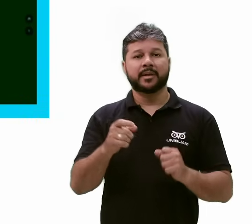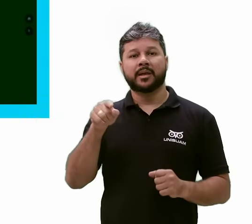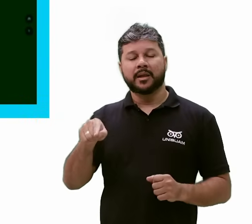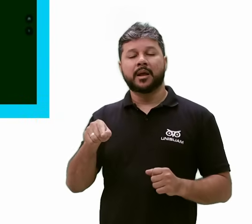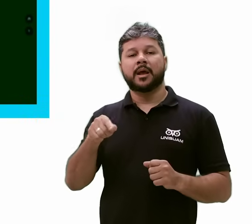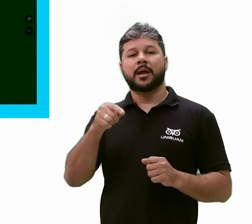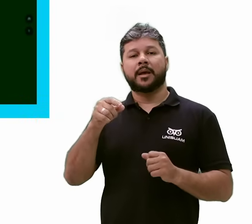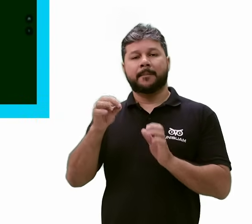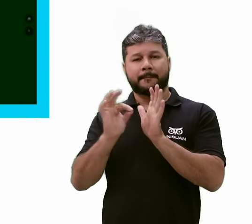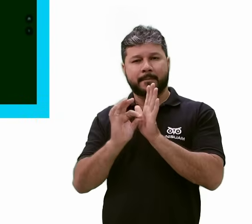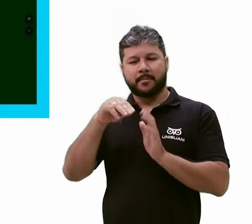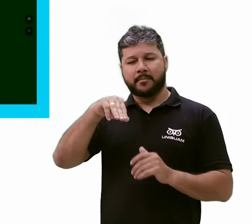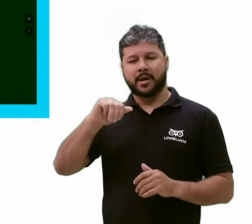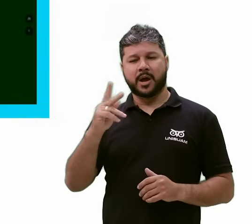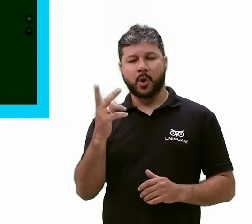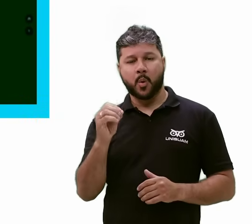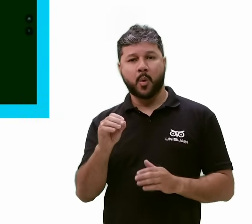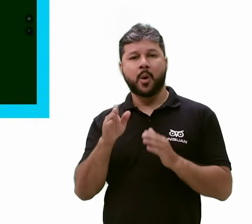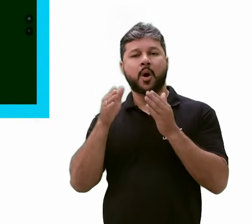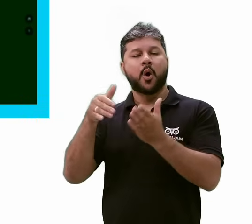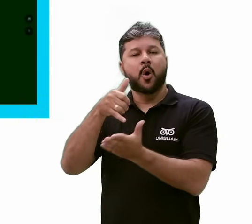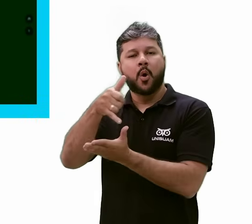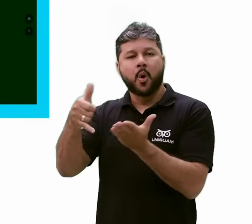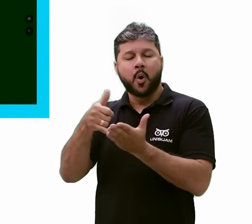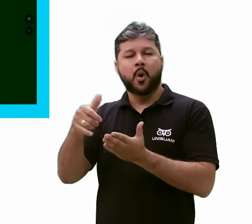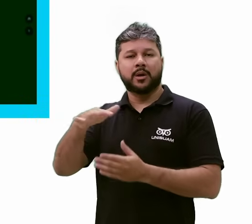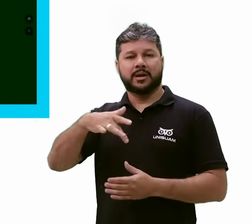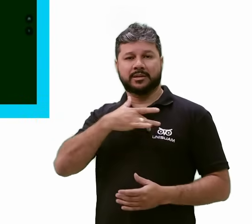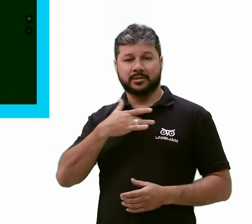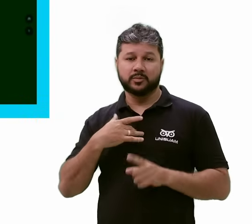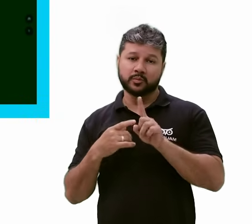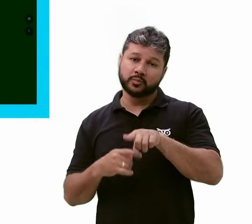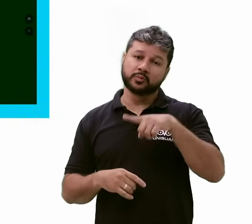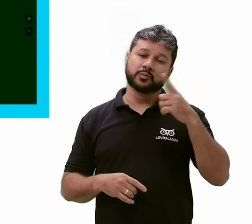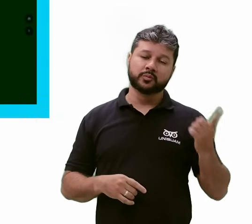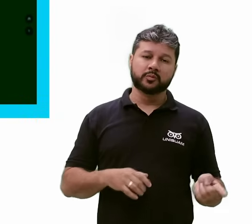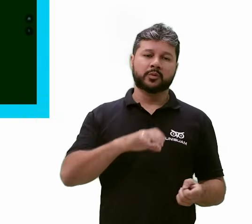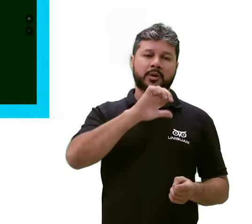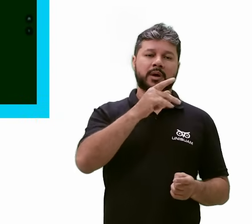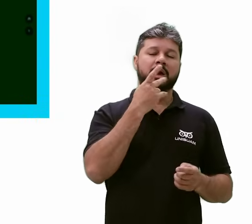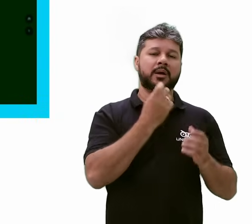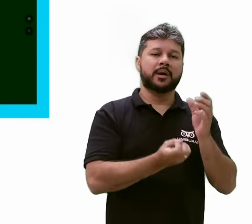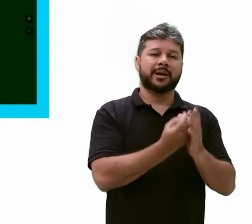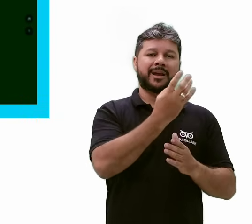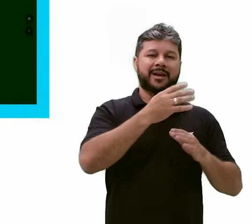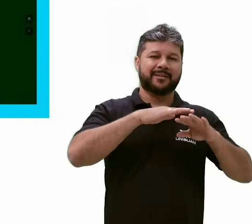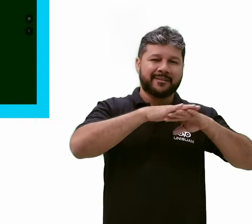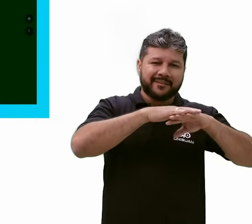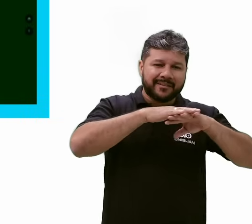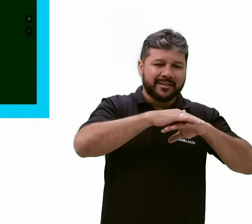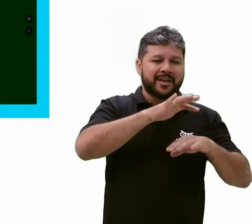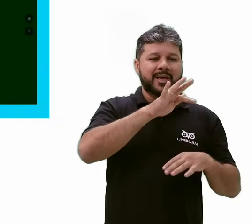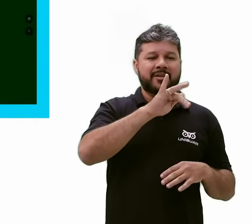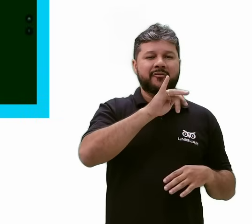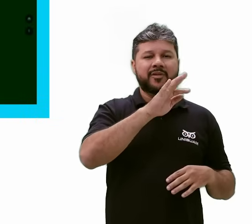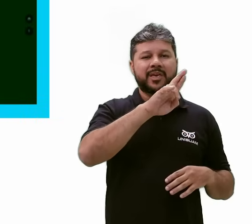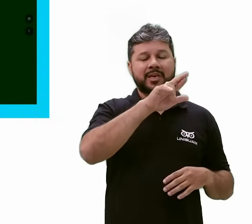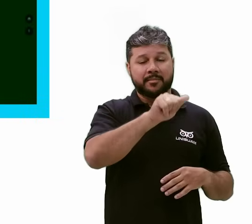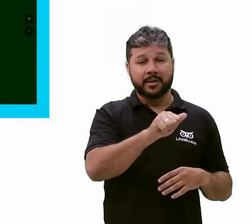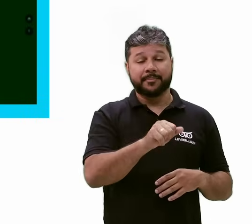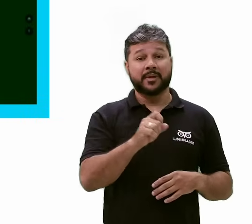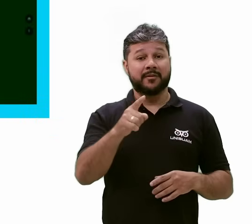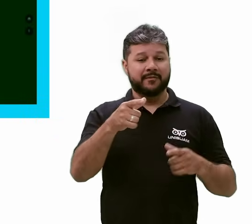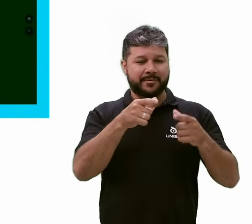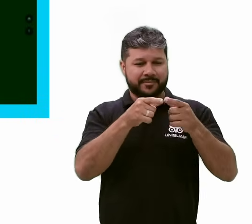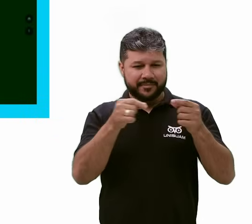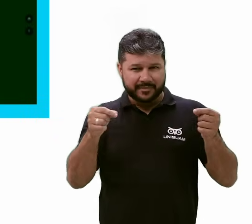ali do lado para a produção de óleo medicinal e do outro o cânhamo para a produção de fibra. Perceba que a planta,